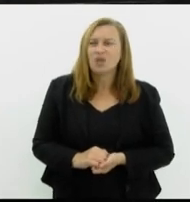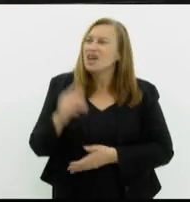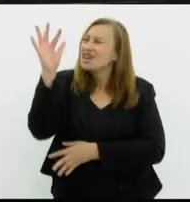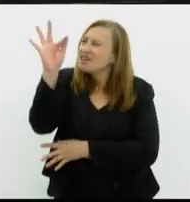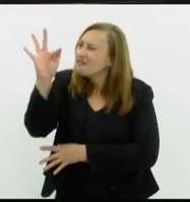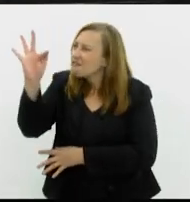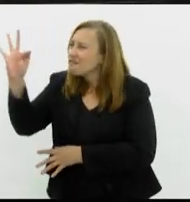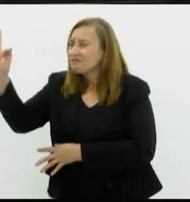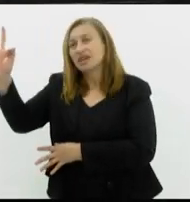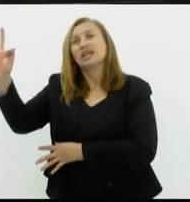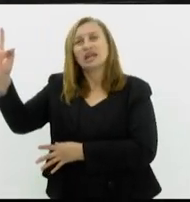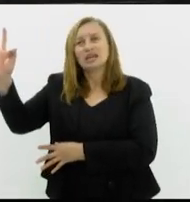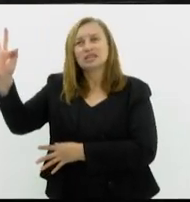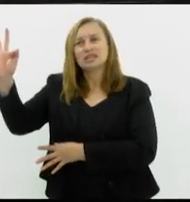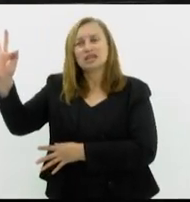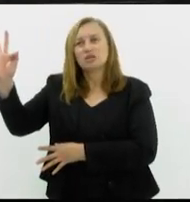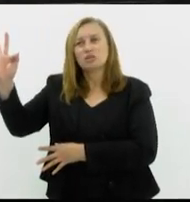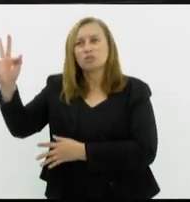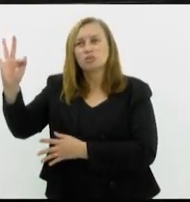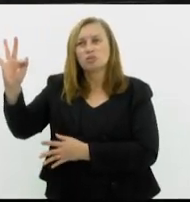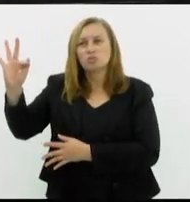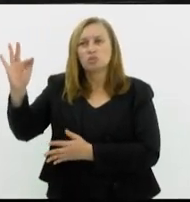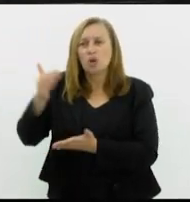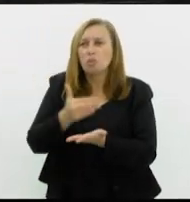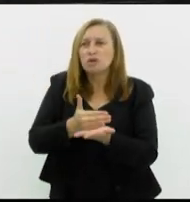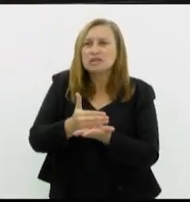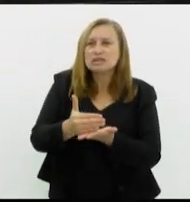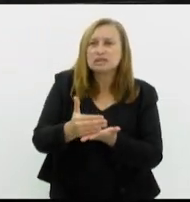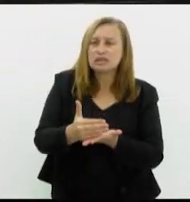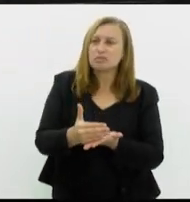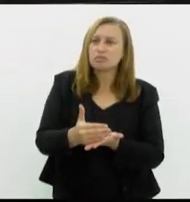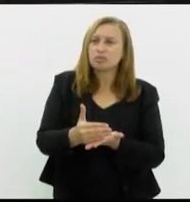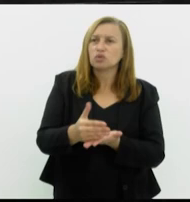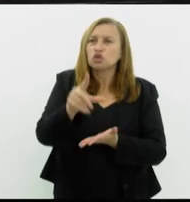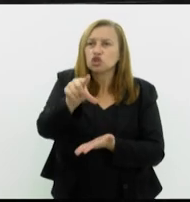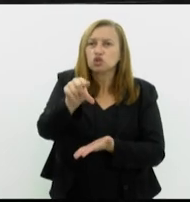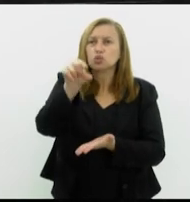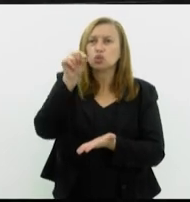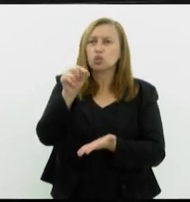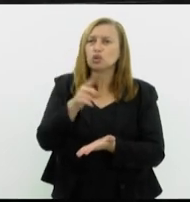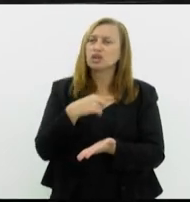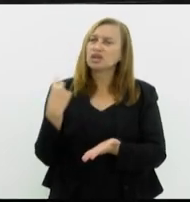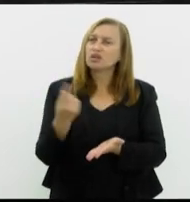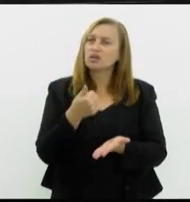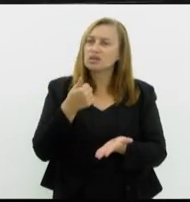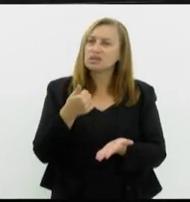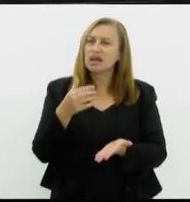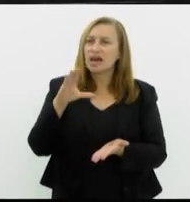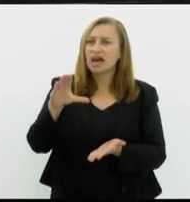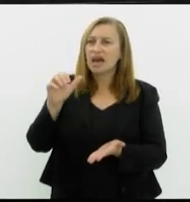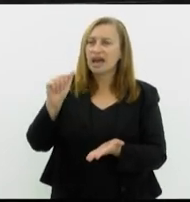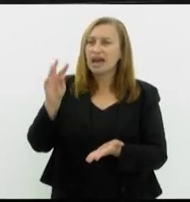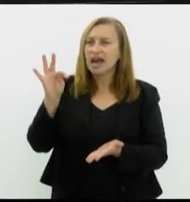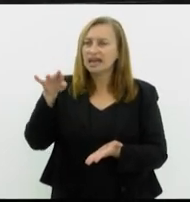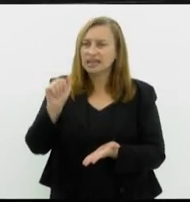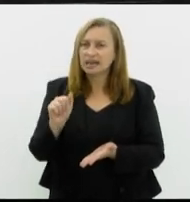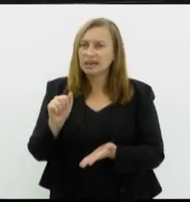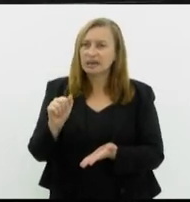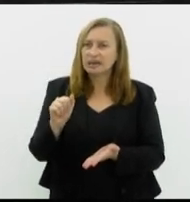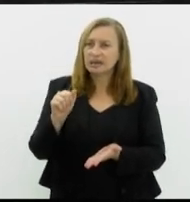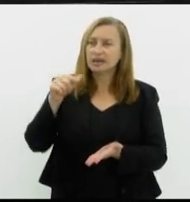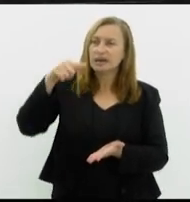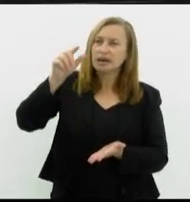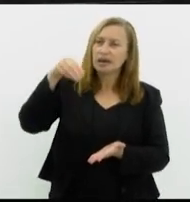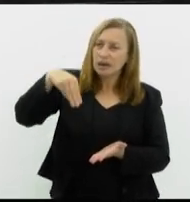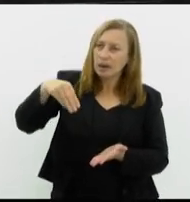Federação é um princípio definido na nossa Carta Magna de 88.